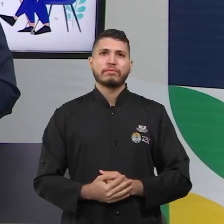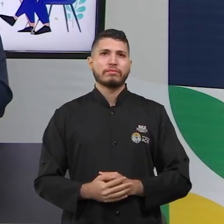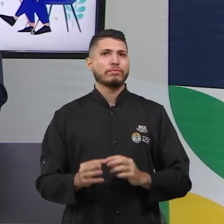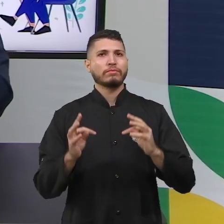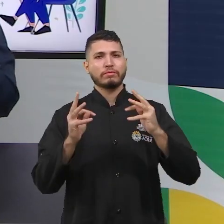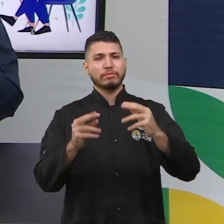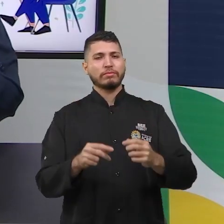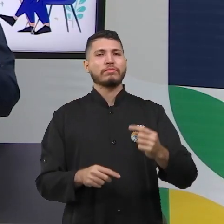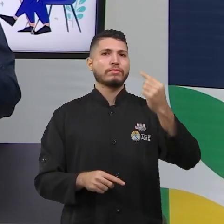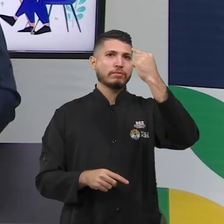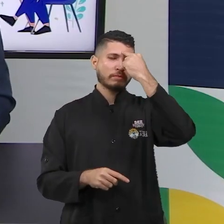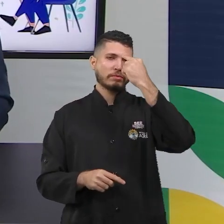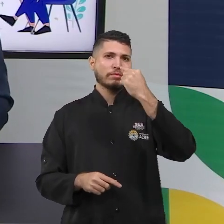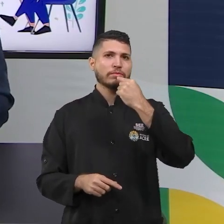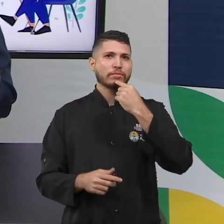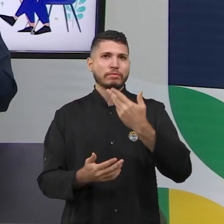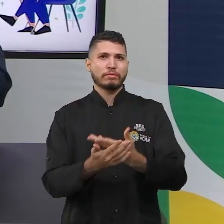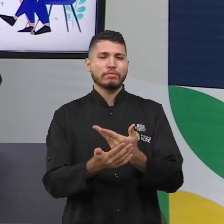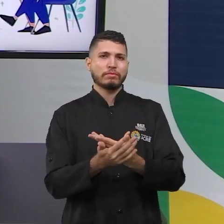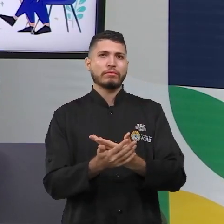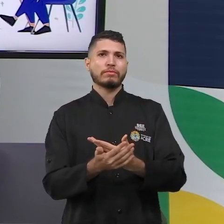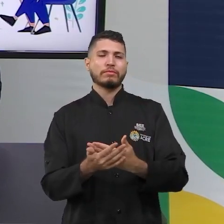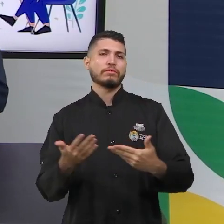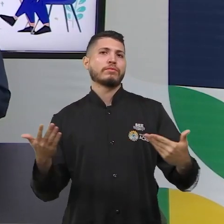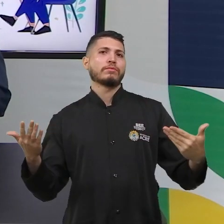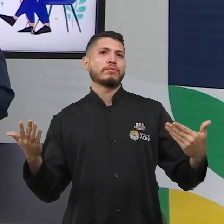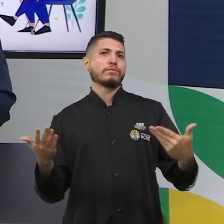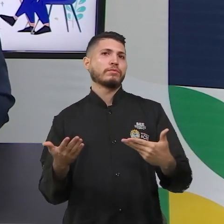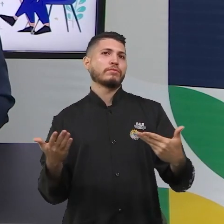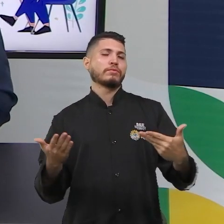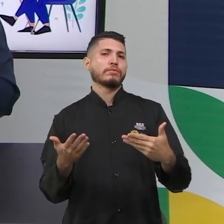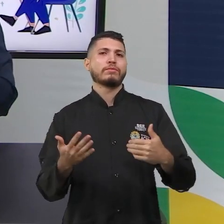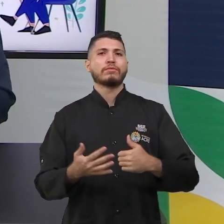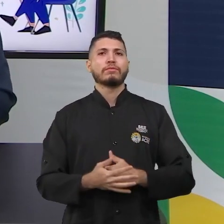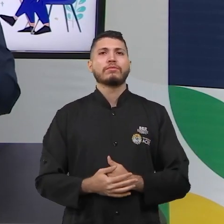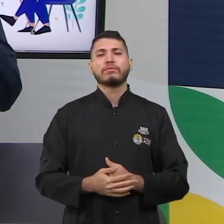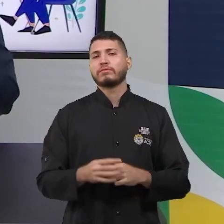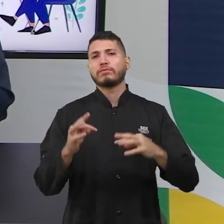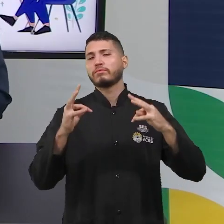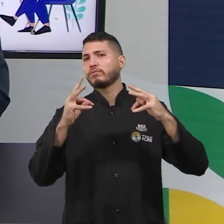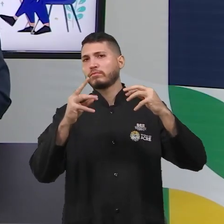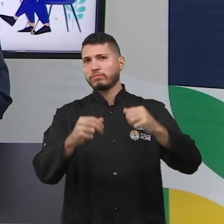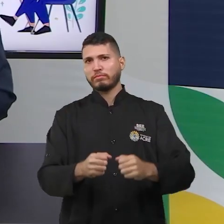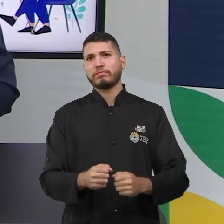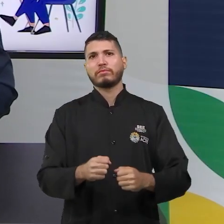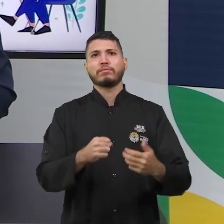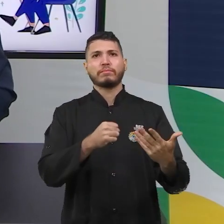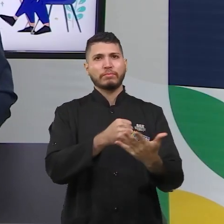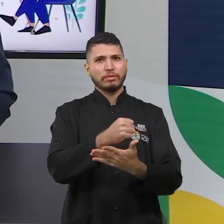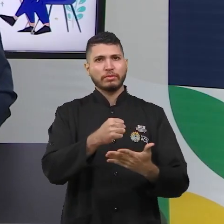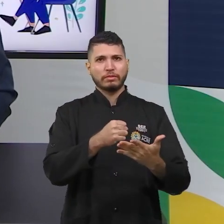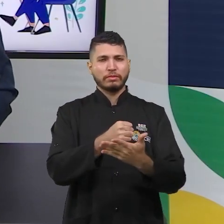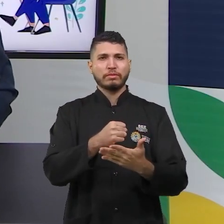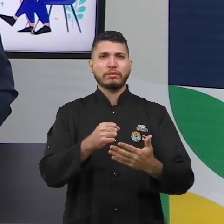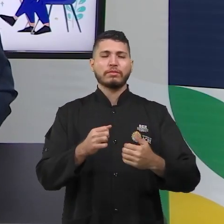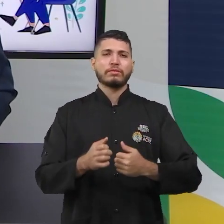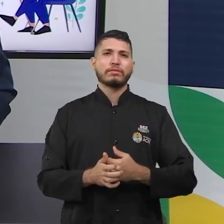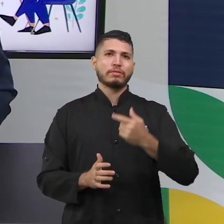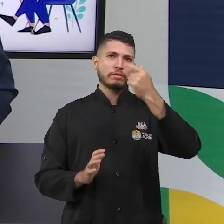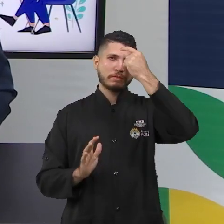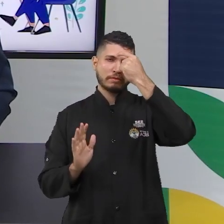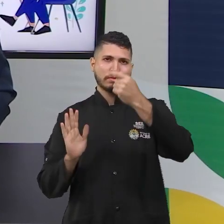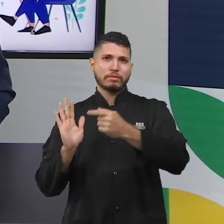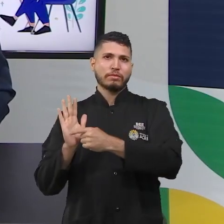imagens construídas para essa aula, até mesmo aquelas mais realistas, todas foram feitas através